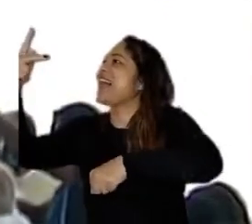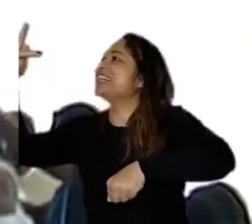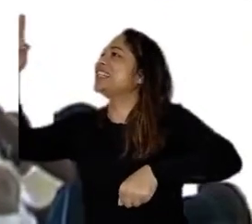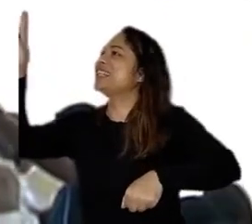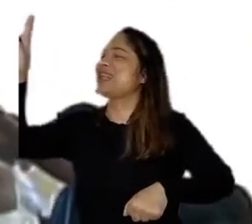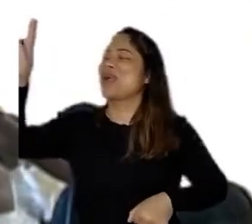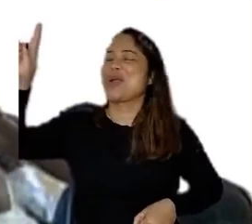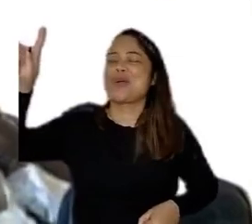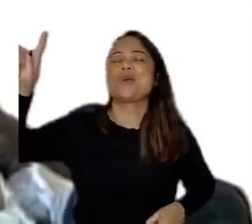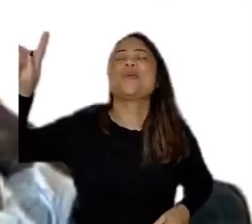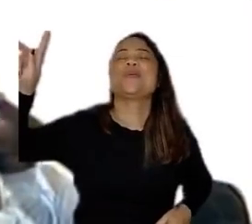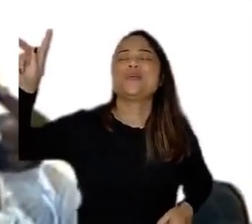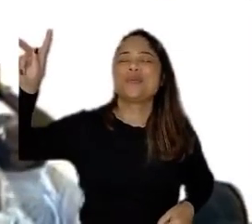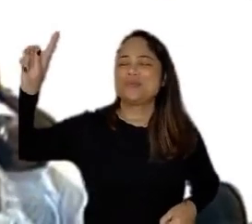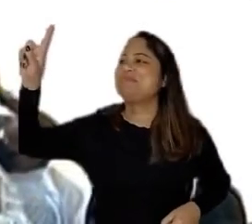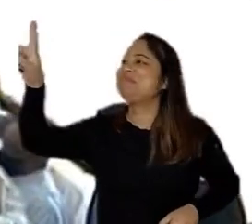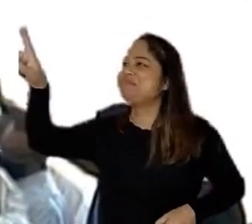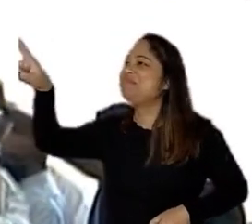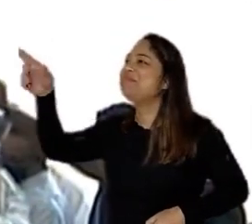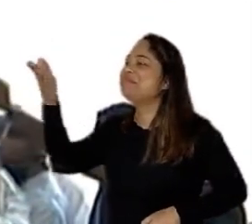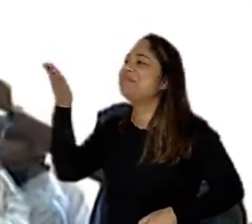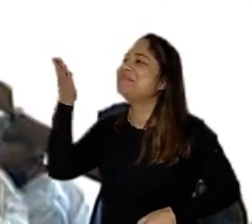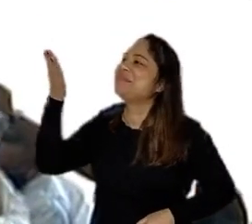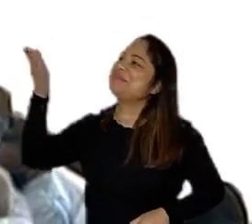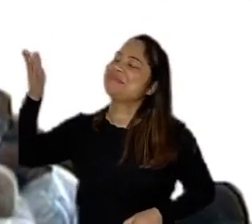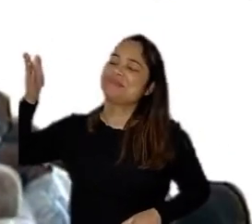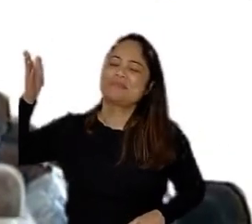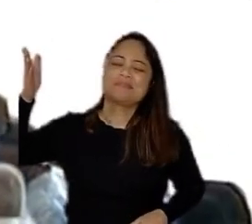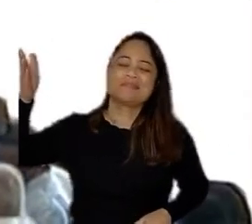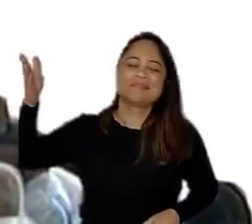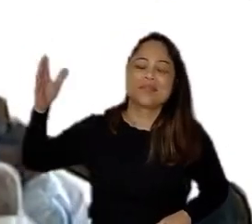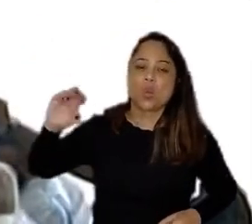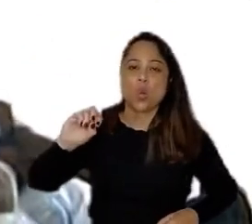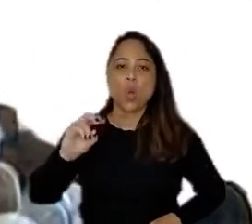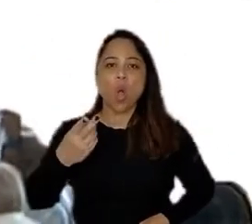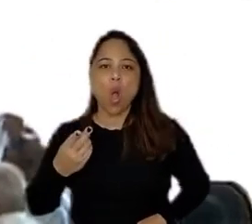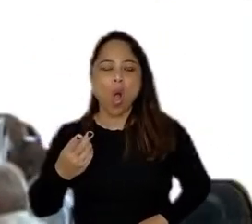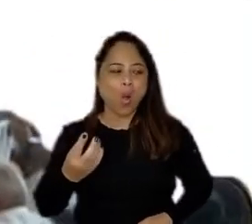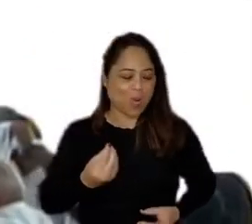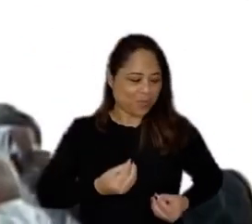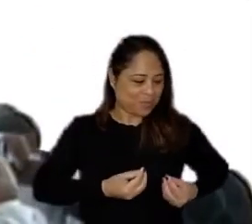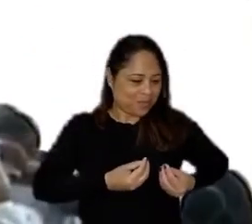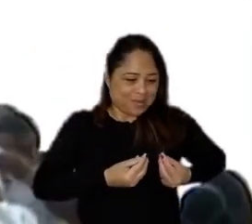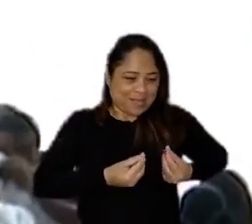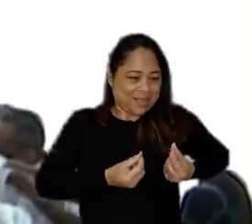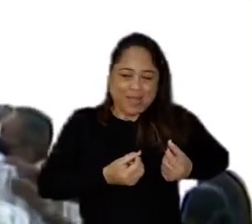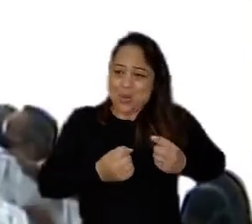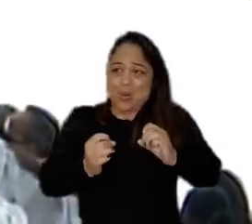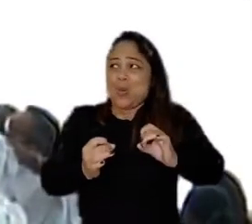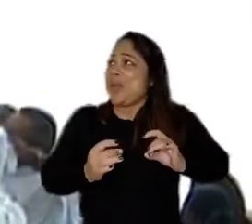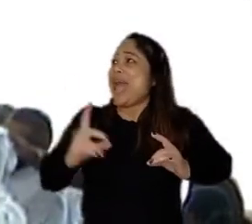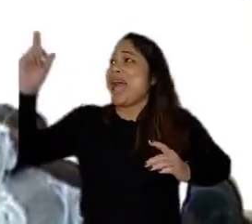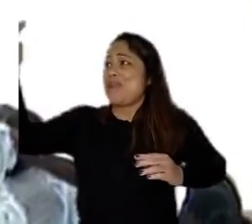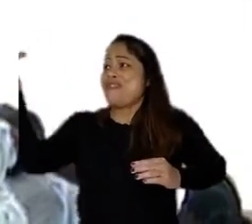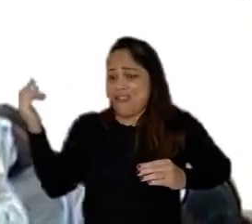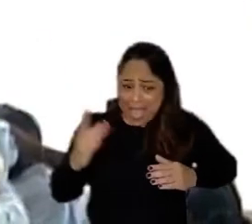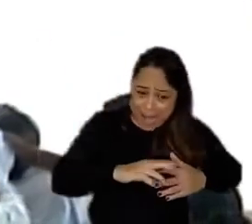é teu. Se não for assim, não me deixe